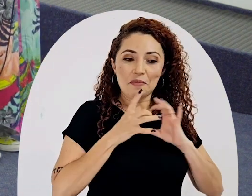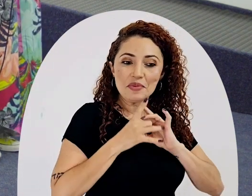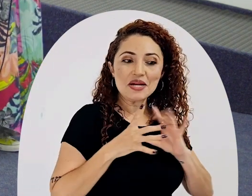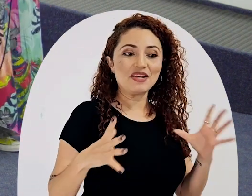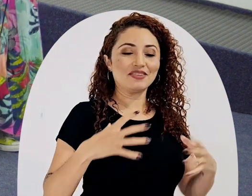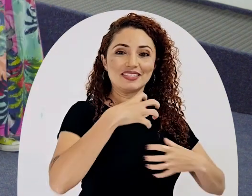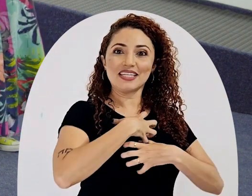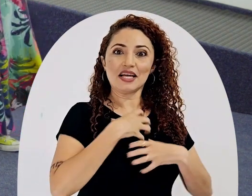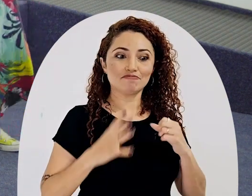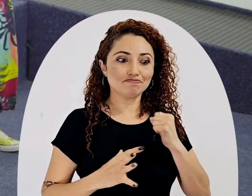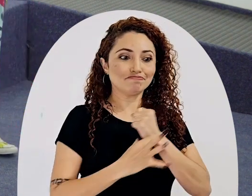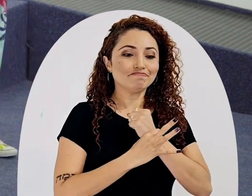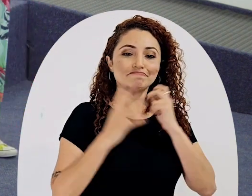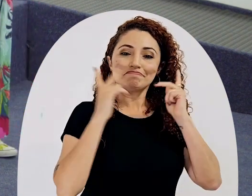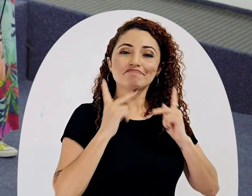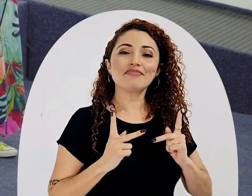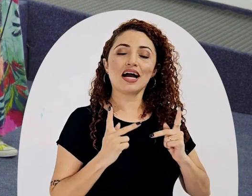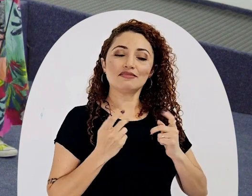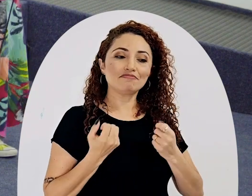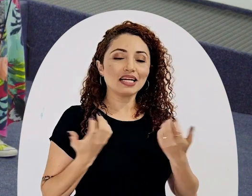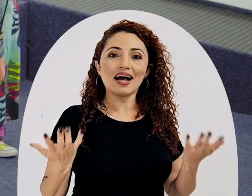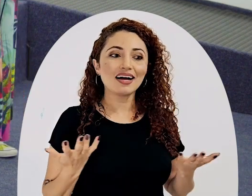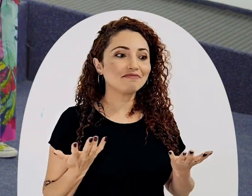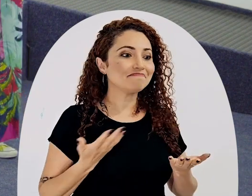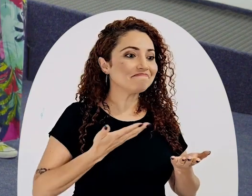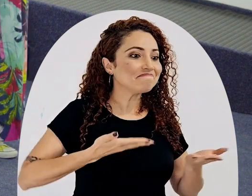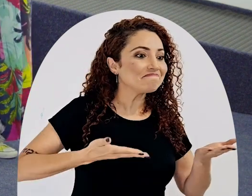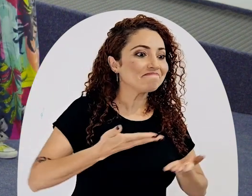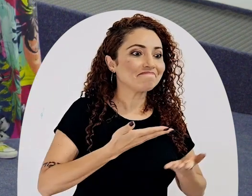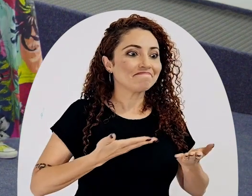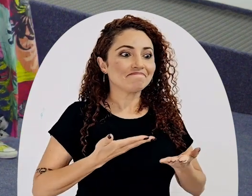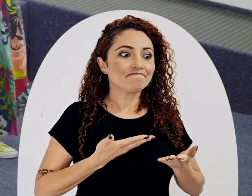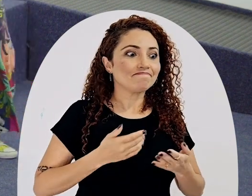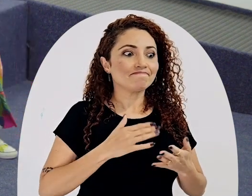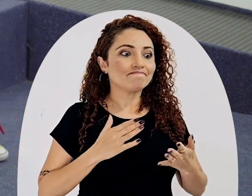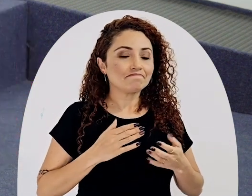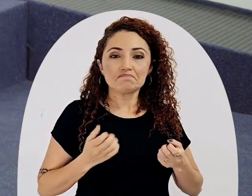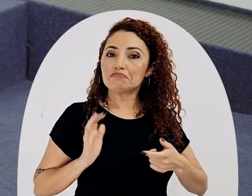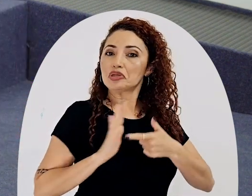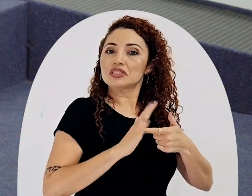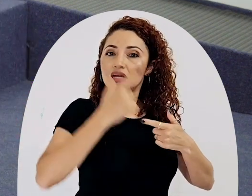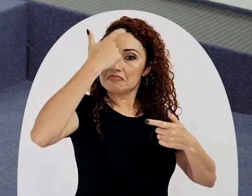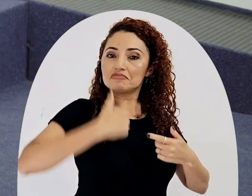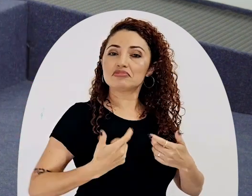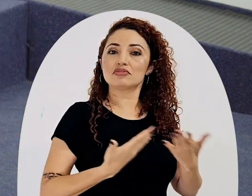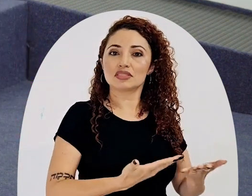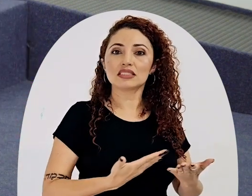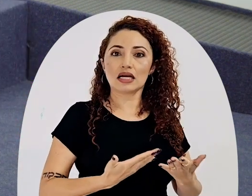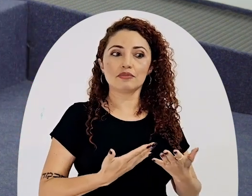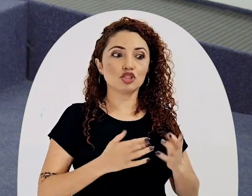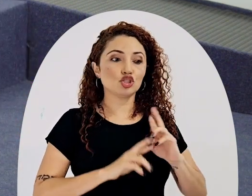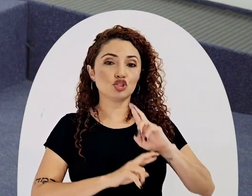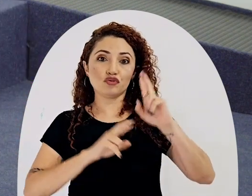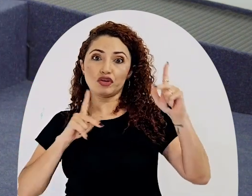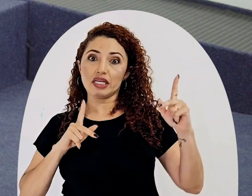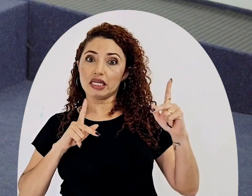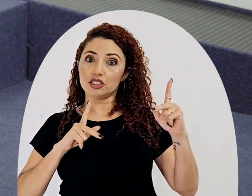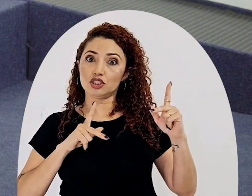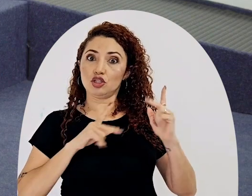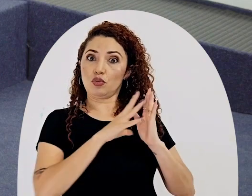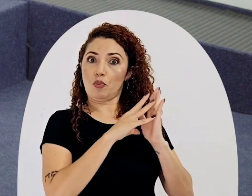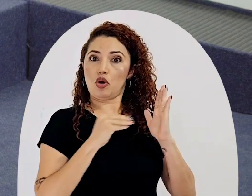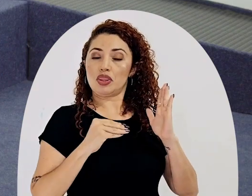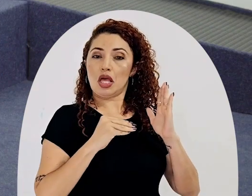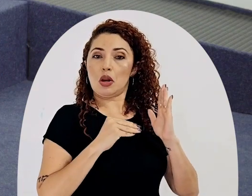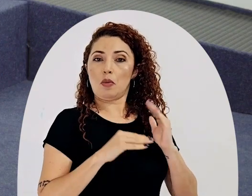para dizer que estão fora daquela caixinha que a sociedade colocou, que nós chamamos da heteronormatividade, porque todo